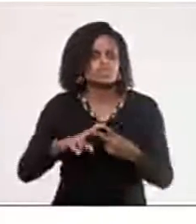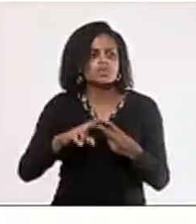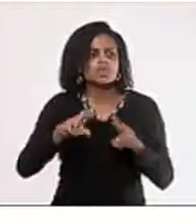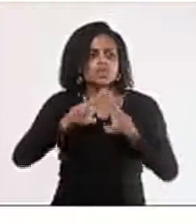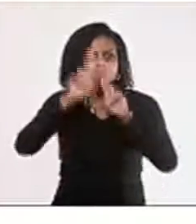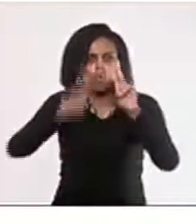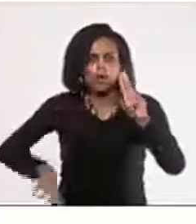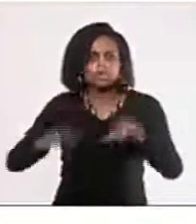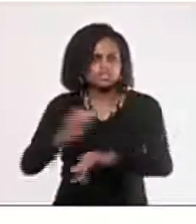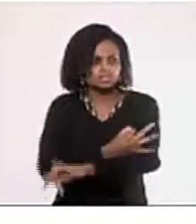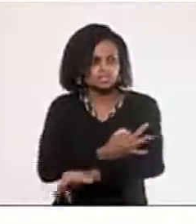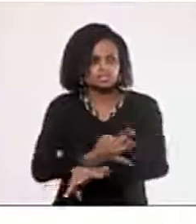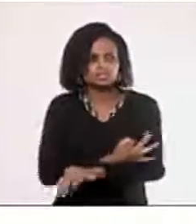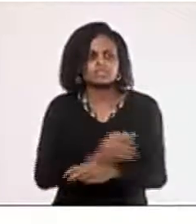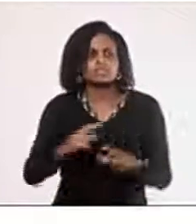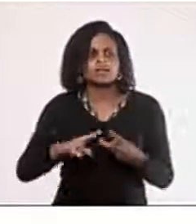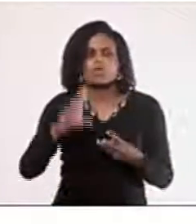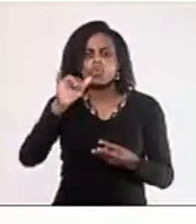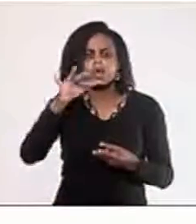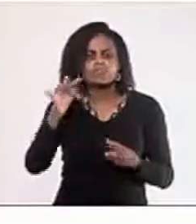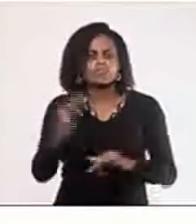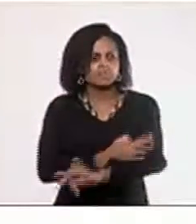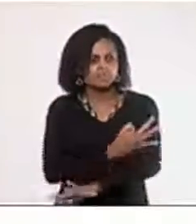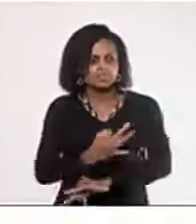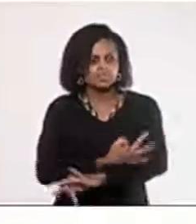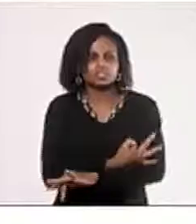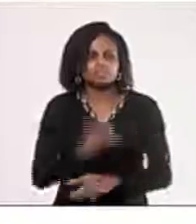o UERJ resiste. Vamos seguir na